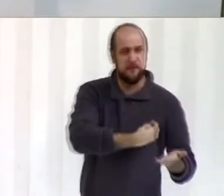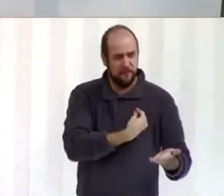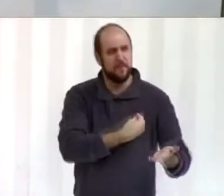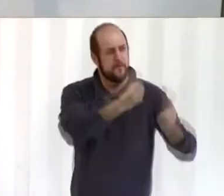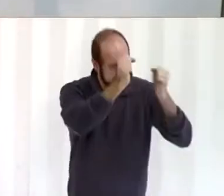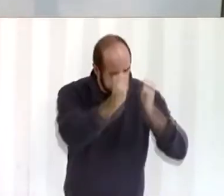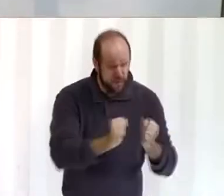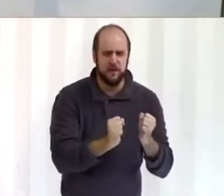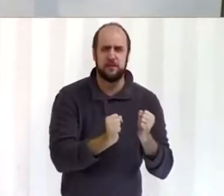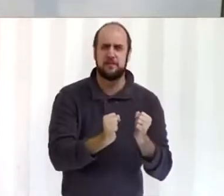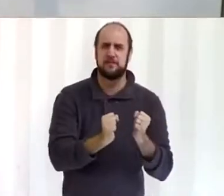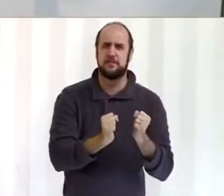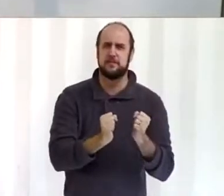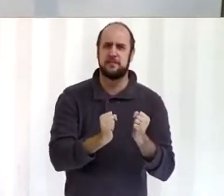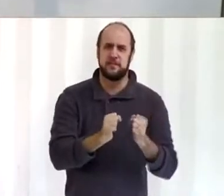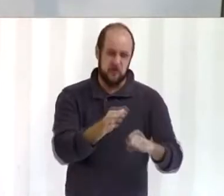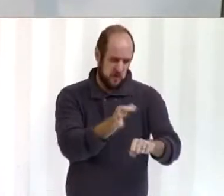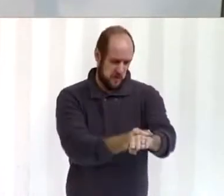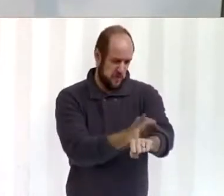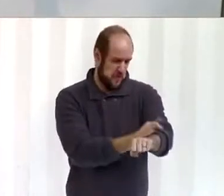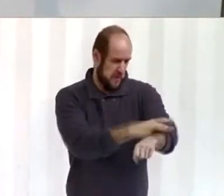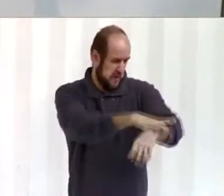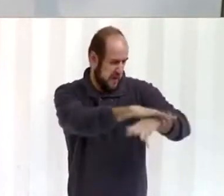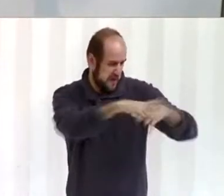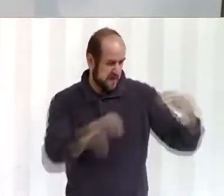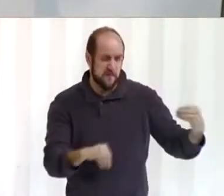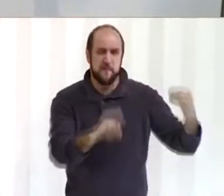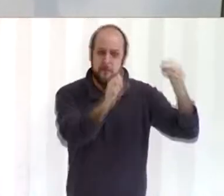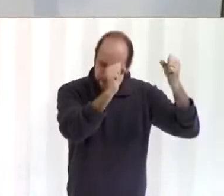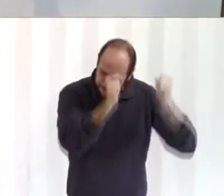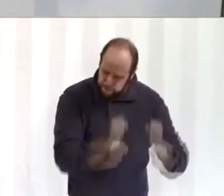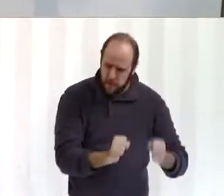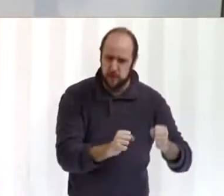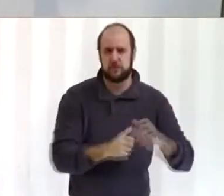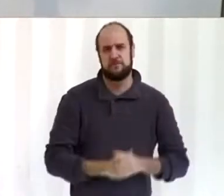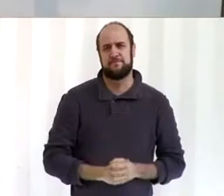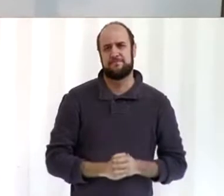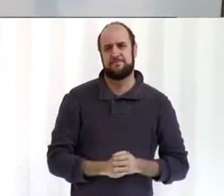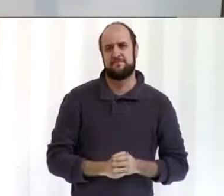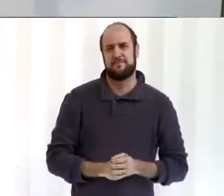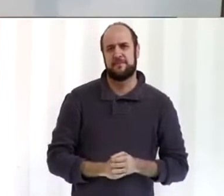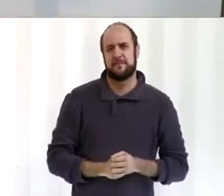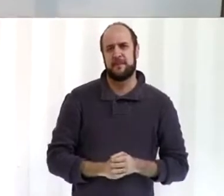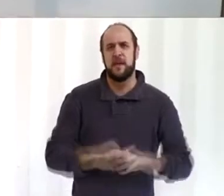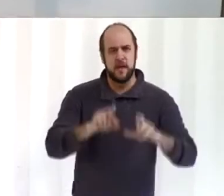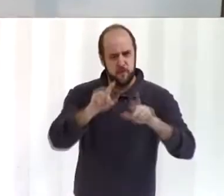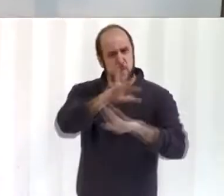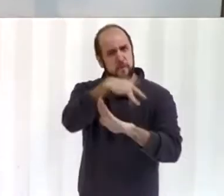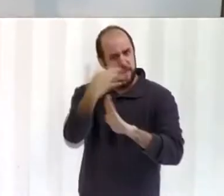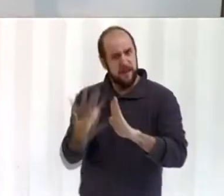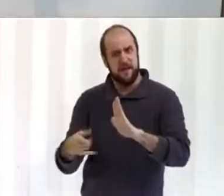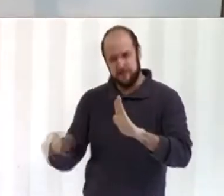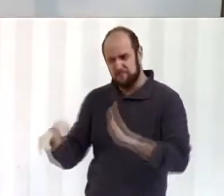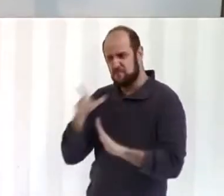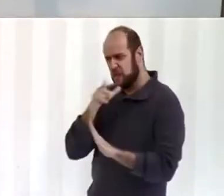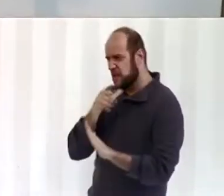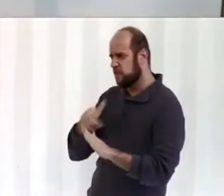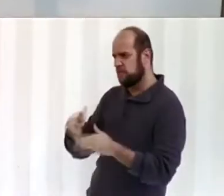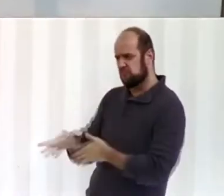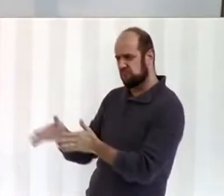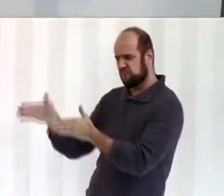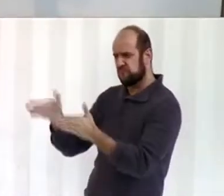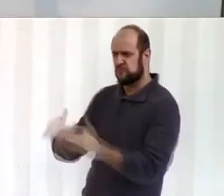assim como Ele fez com a lepra de Naamã, assim como Ele fez aqui. Deus